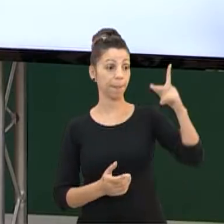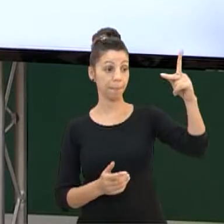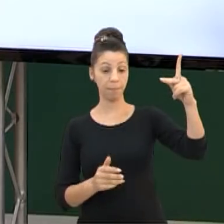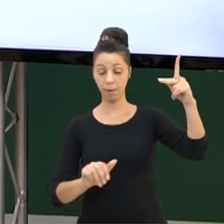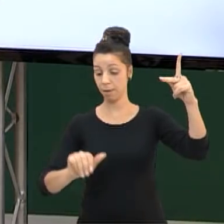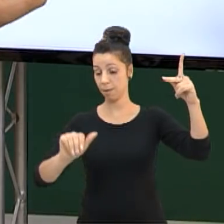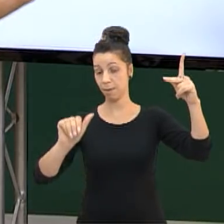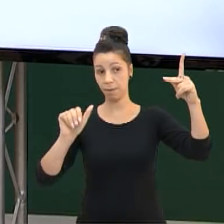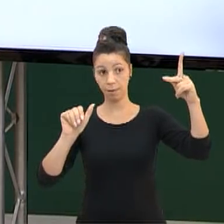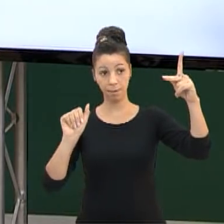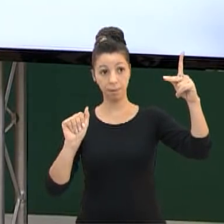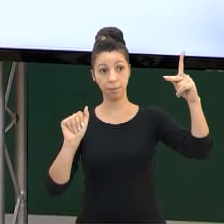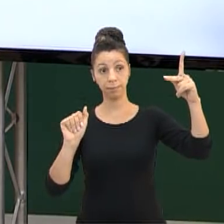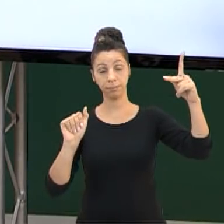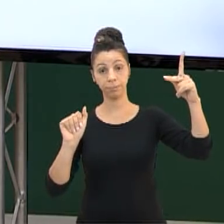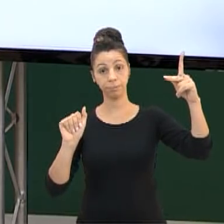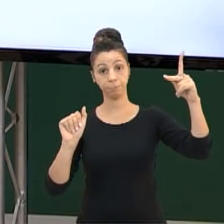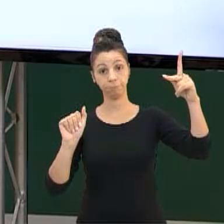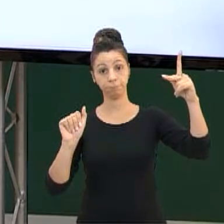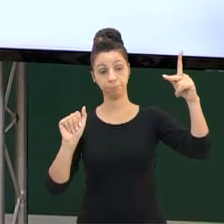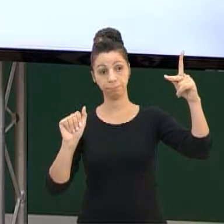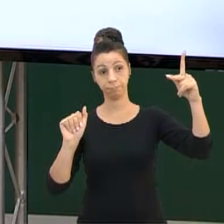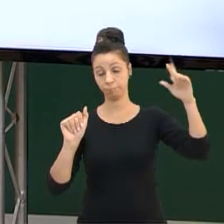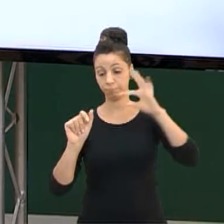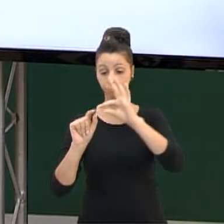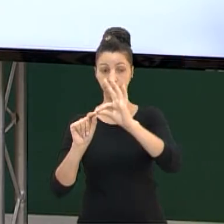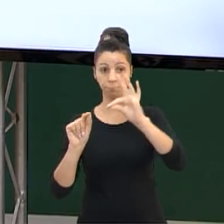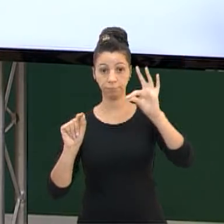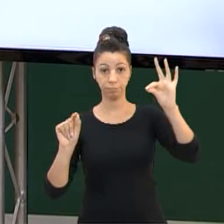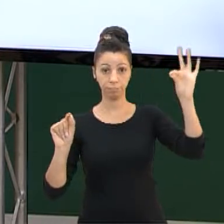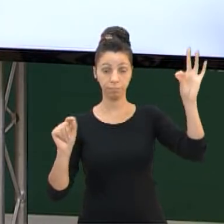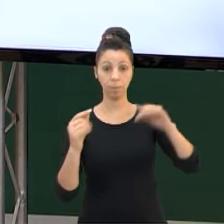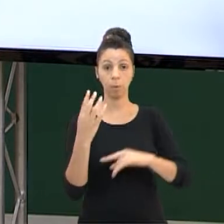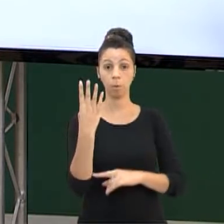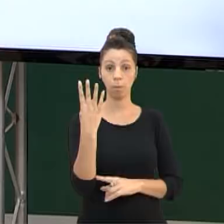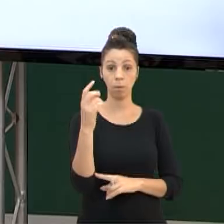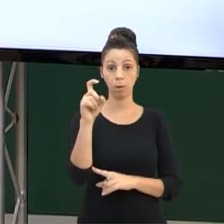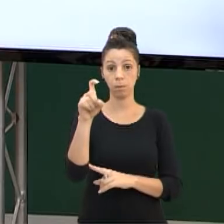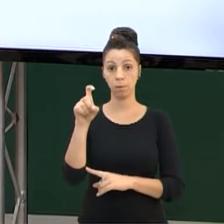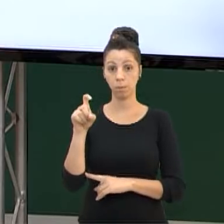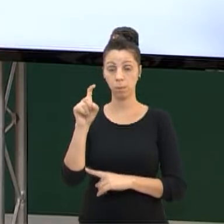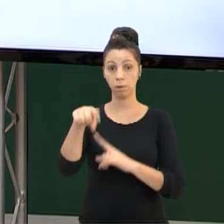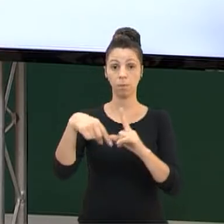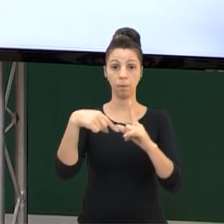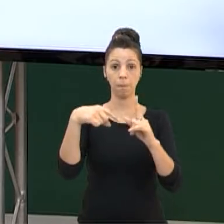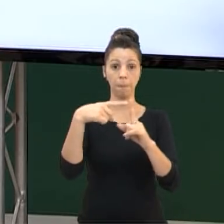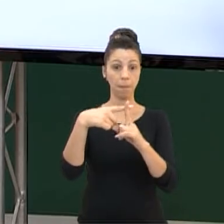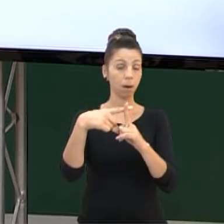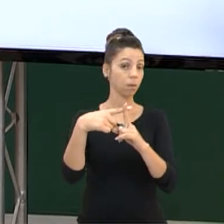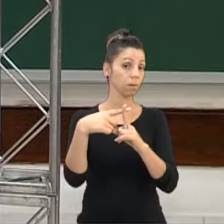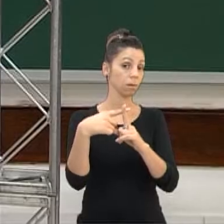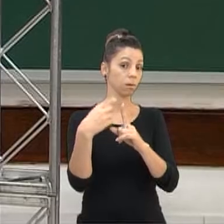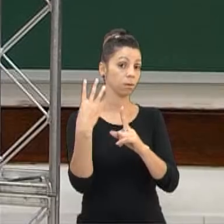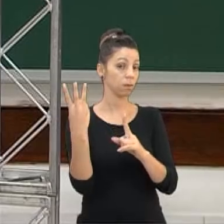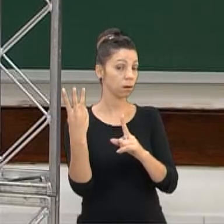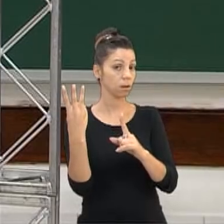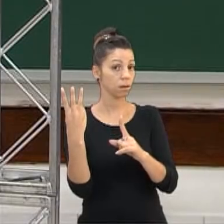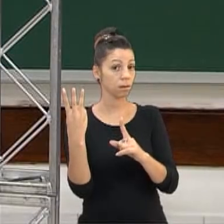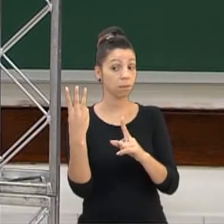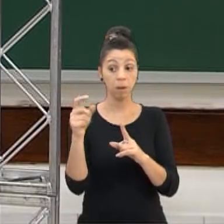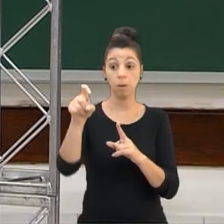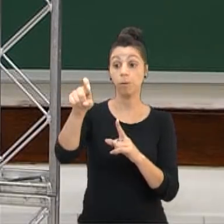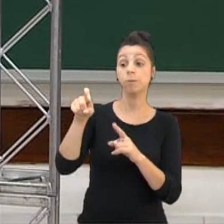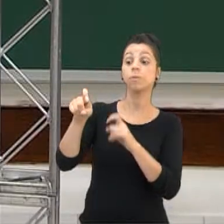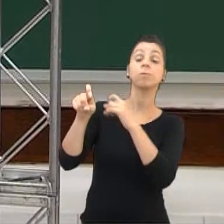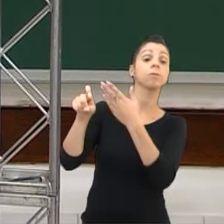ver. PA ou AP vale 4x mais 3. Se nós já sabemos o valor de